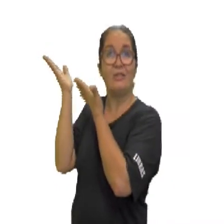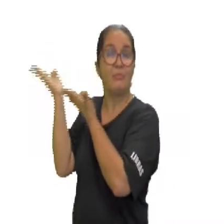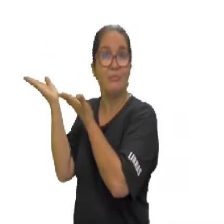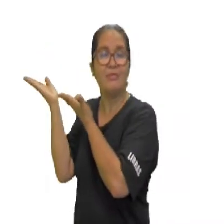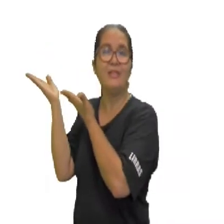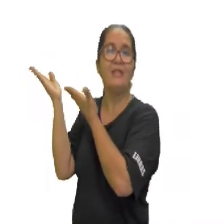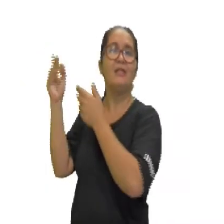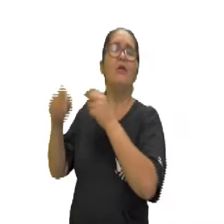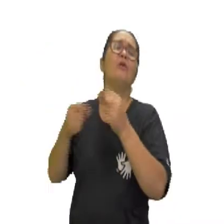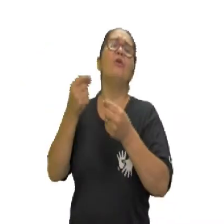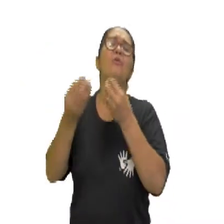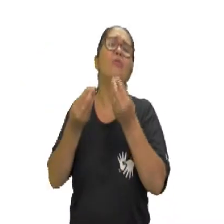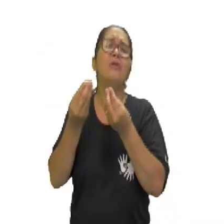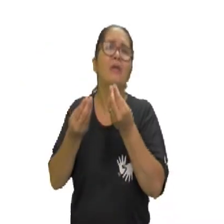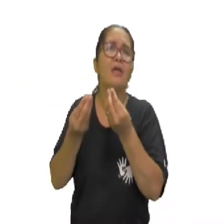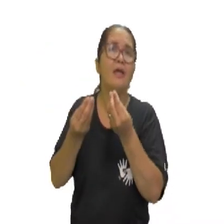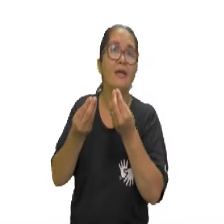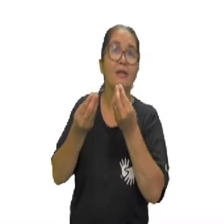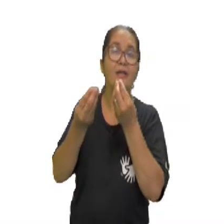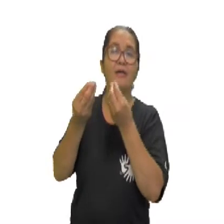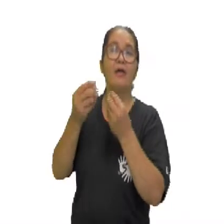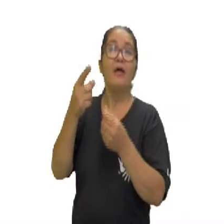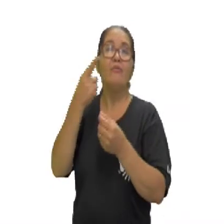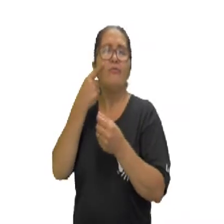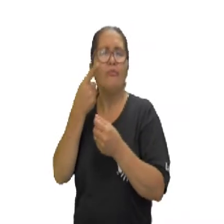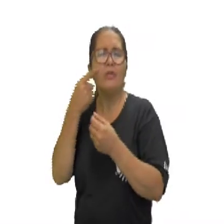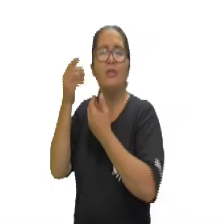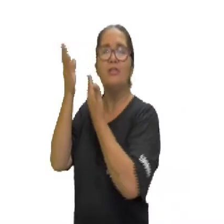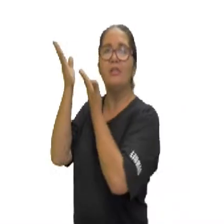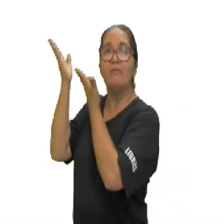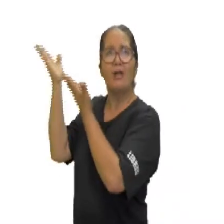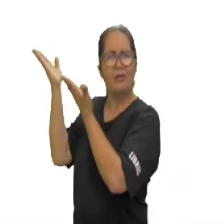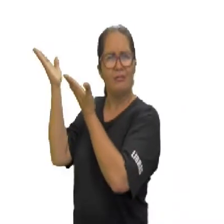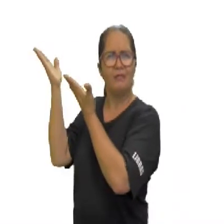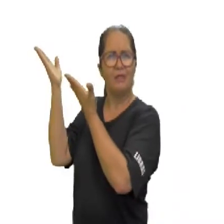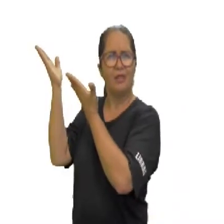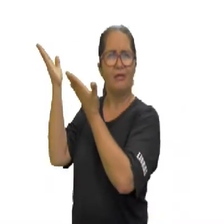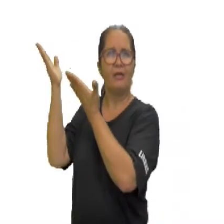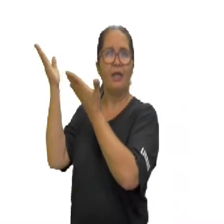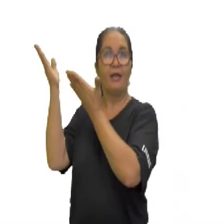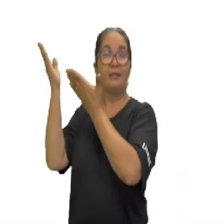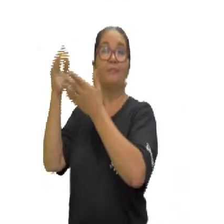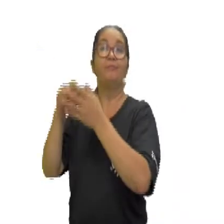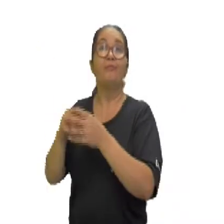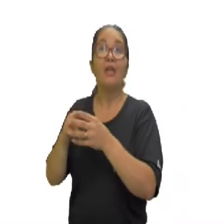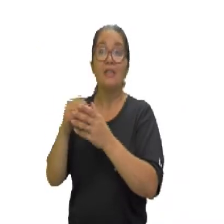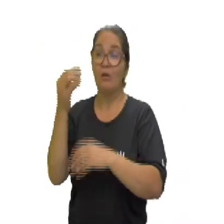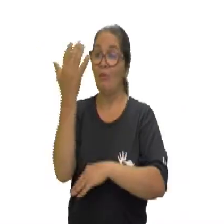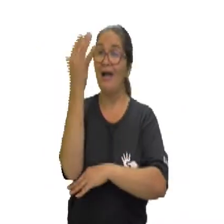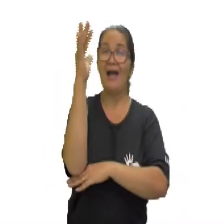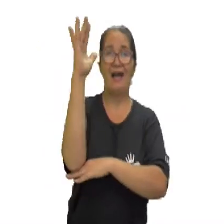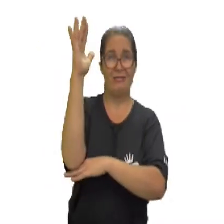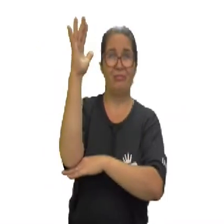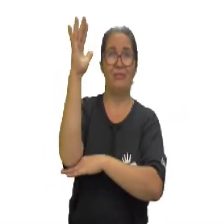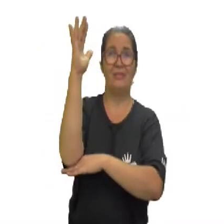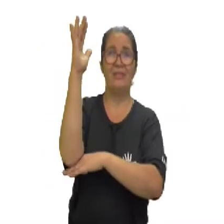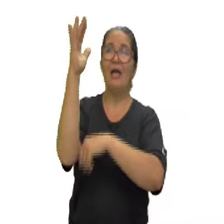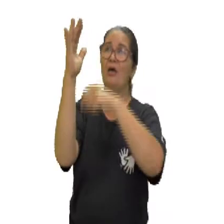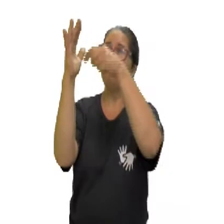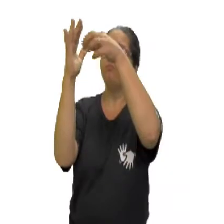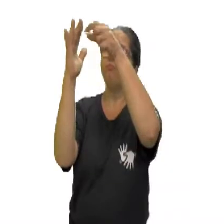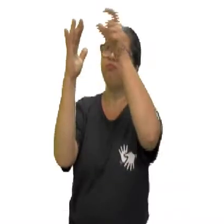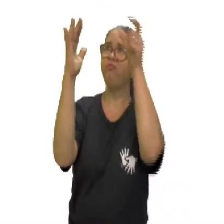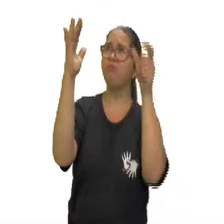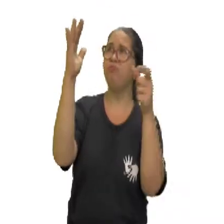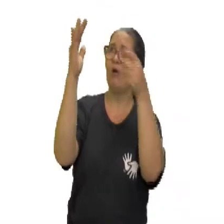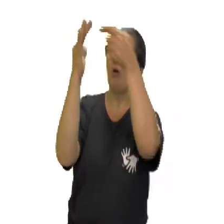é esparsa. Observe a imagem. São geralmente árvores espaçadas, árvores